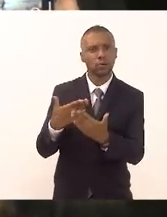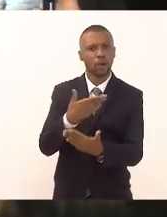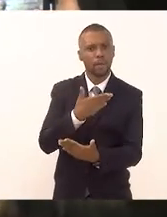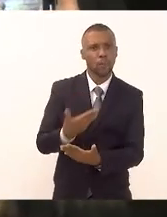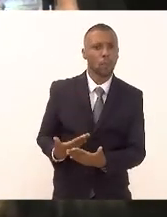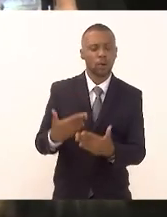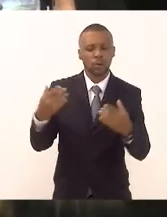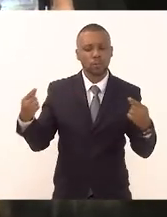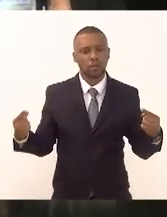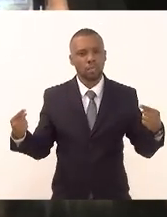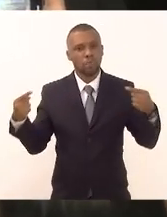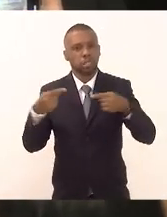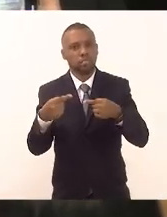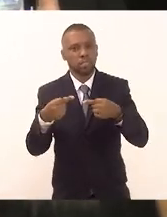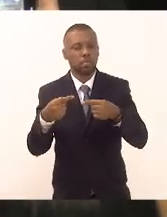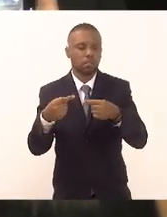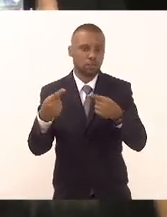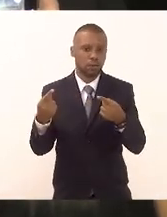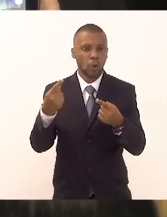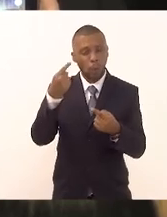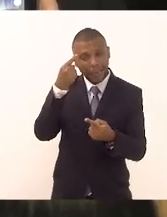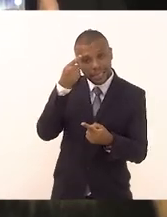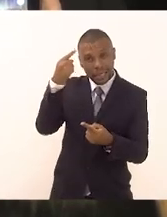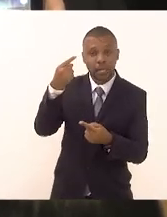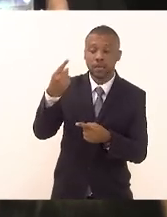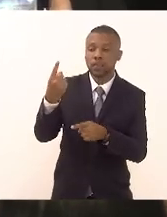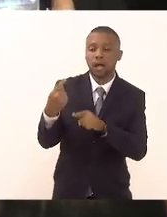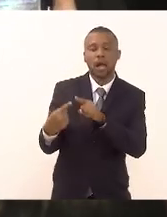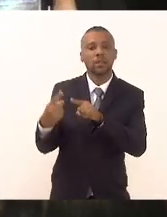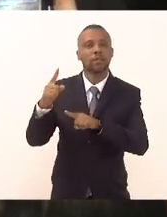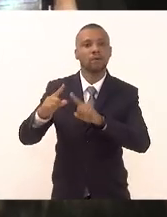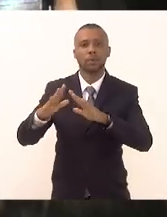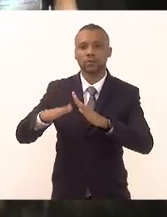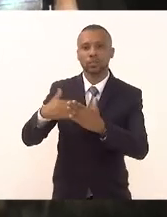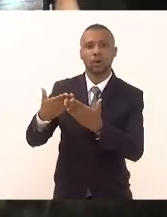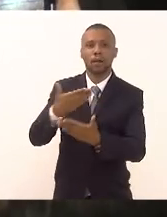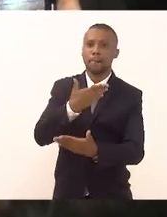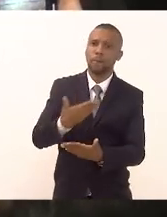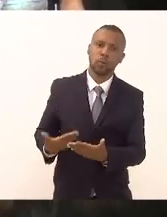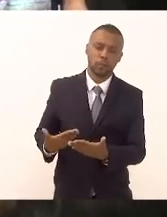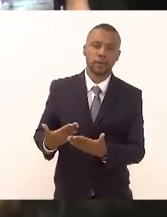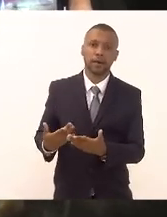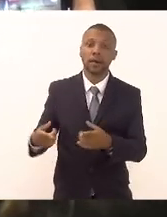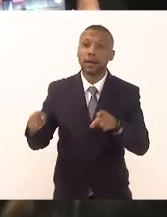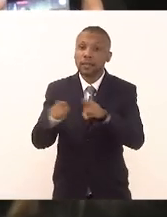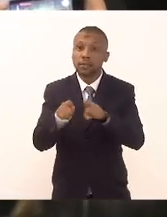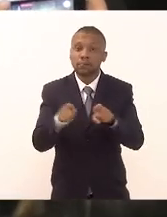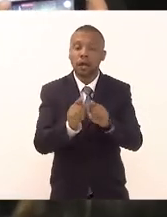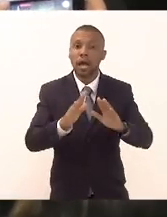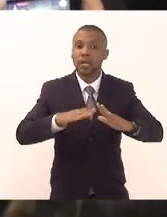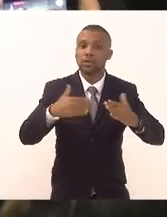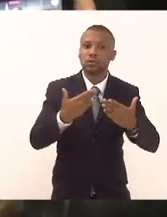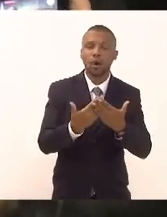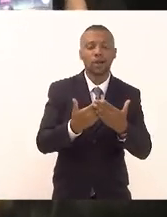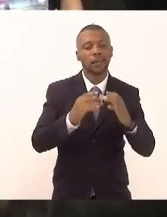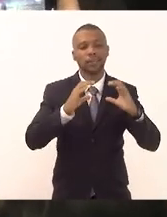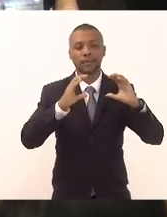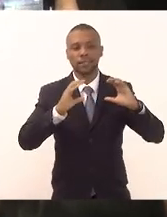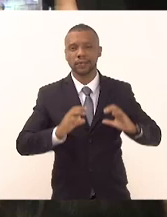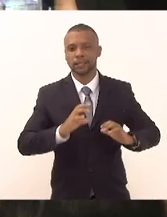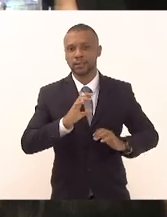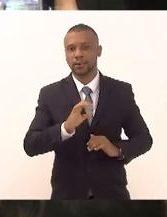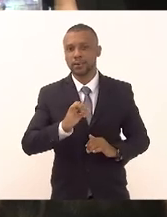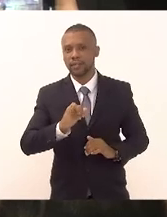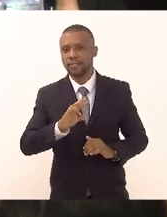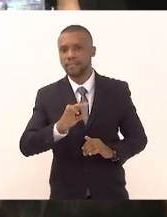choca completamente com a ideia da transformação de escolas públicas em escolas cívico-militares. E por quê? Muito simples. O